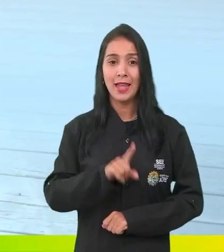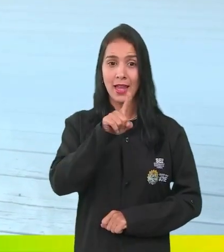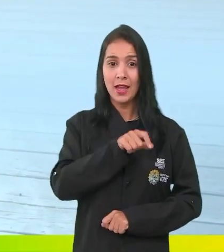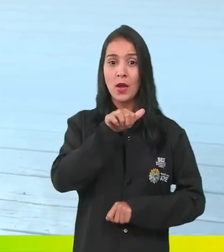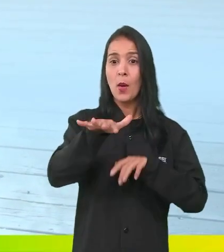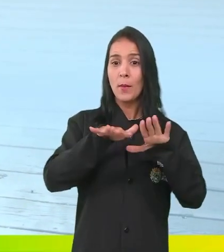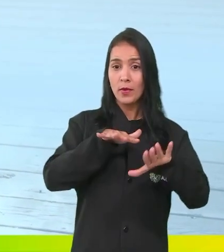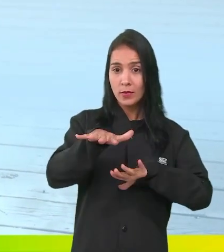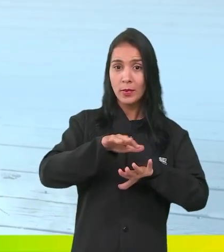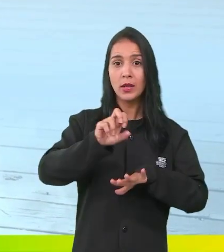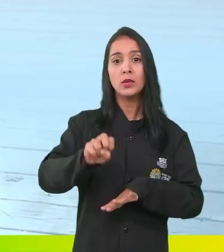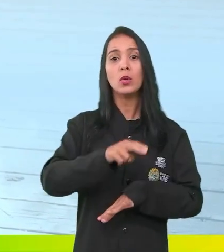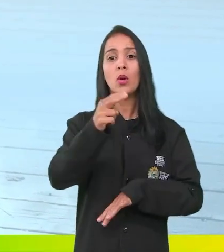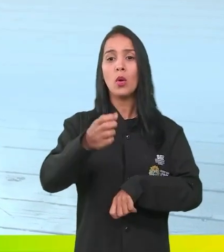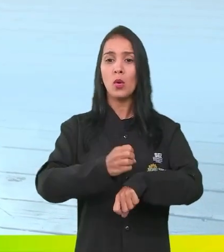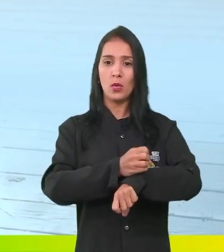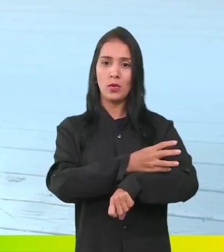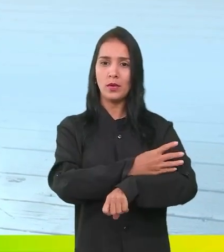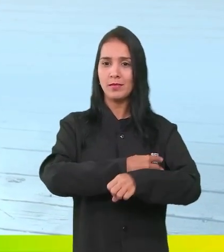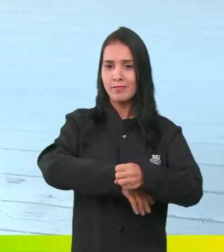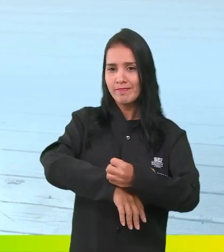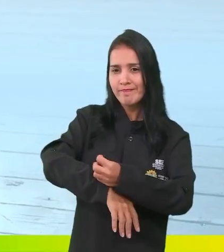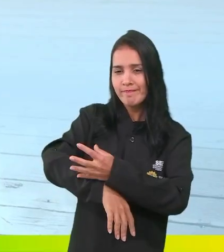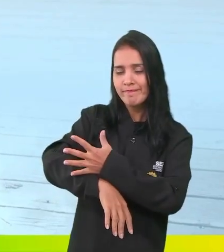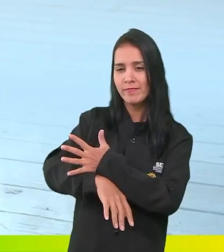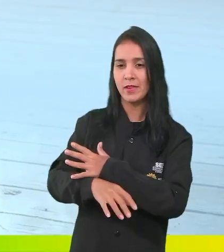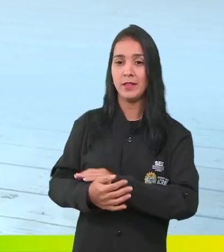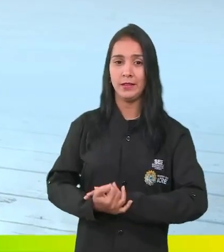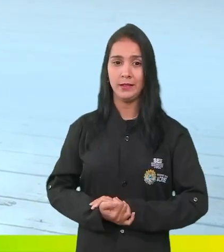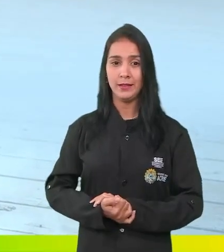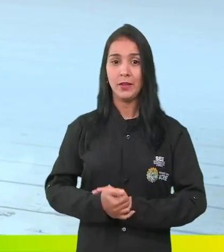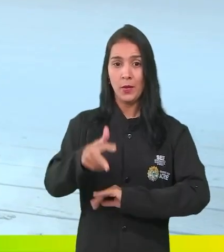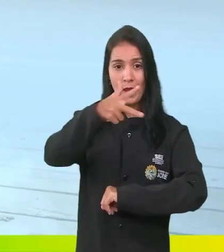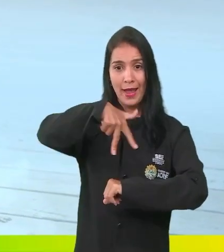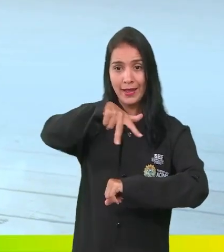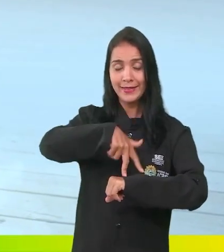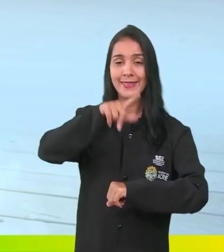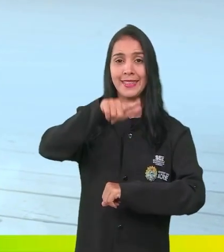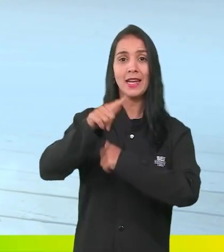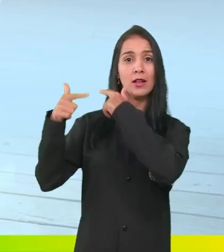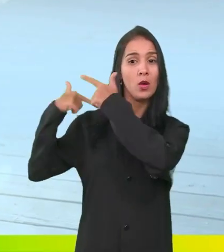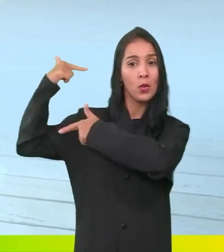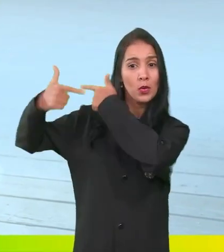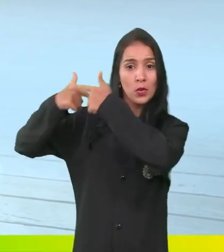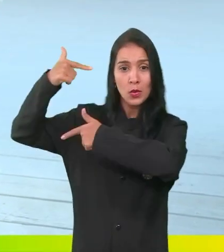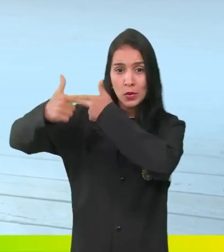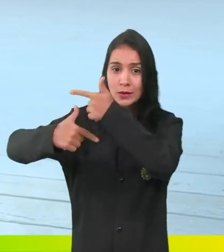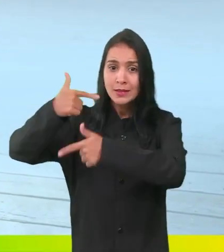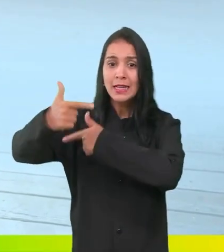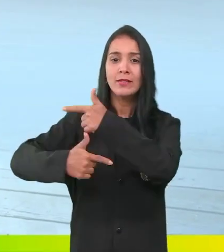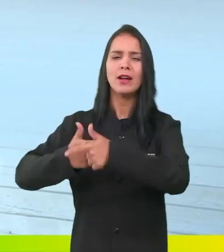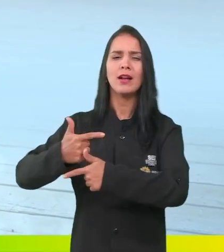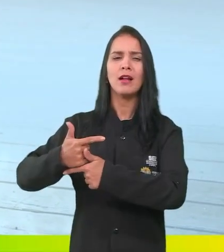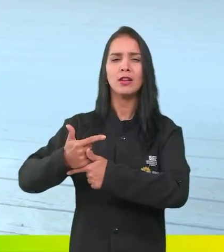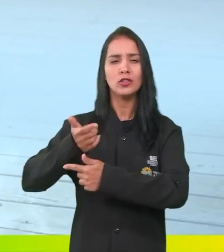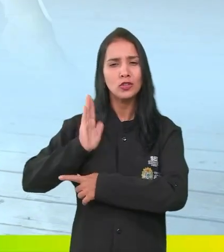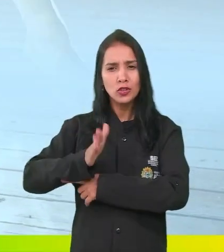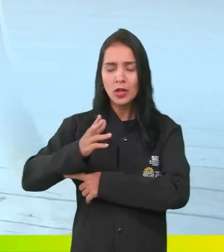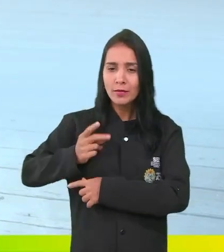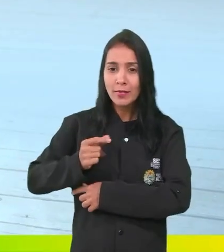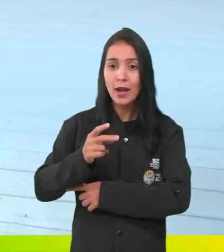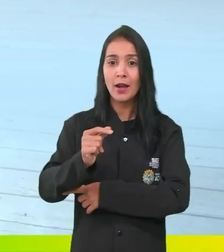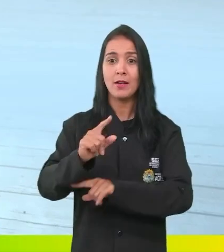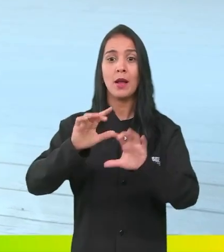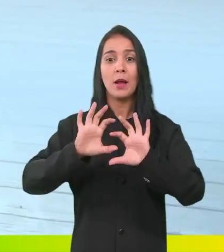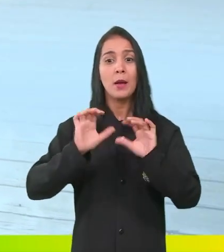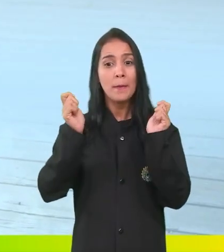e emoção. A dança é uma forma ancestral de expressão corporal que permite o corpo narrar